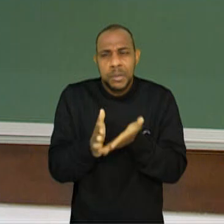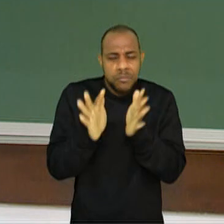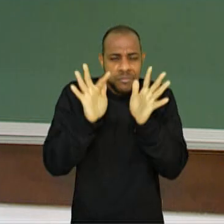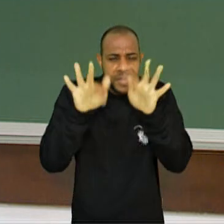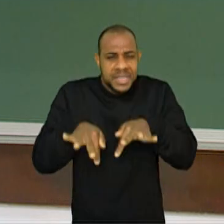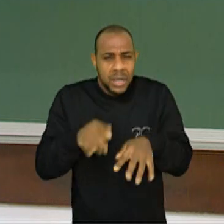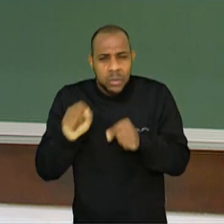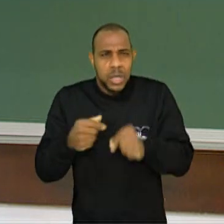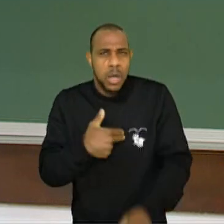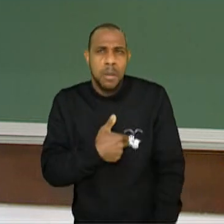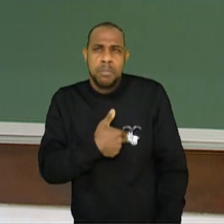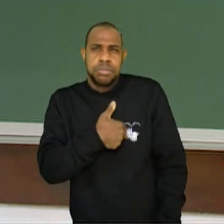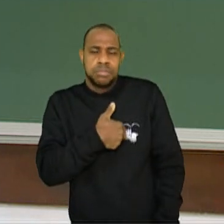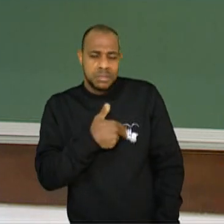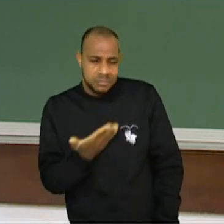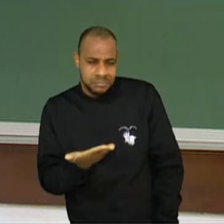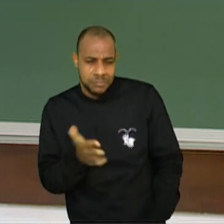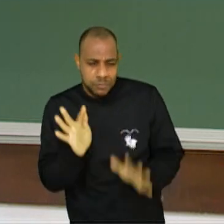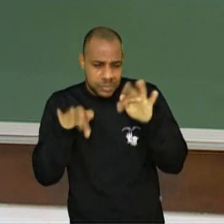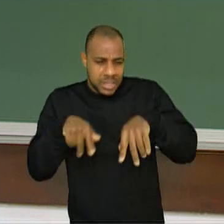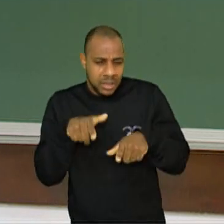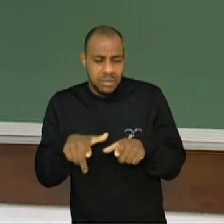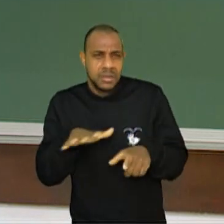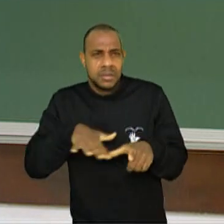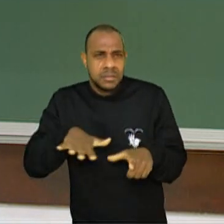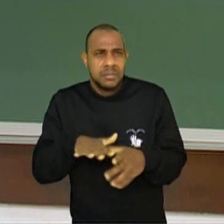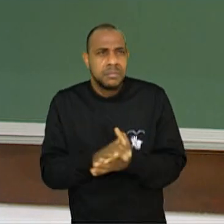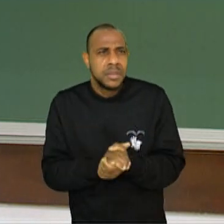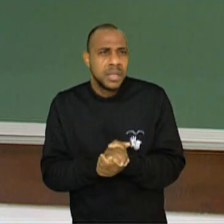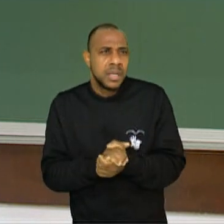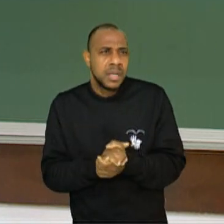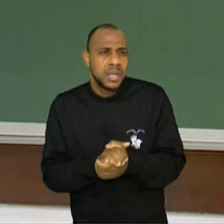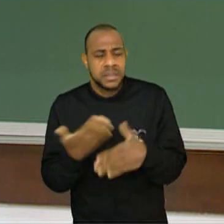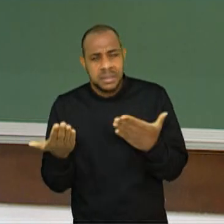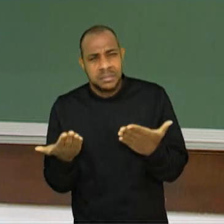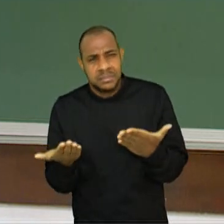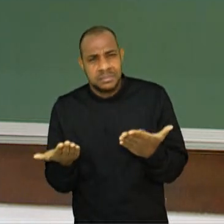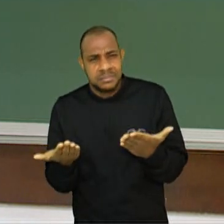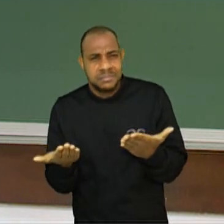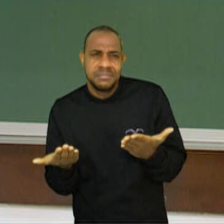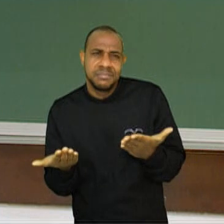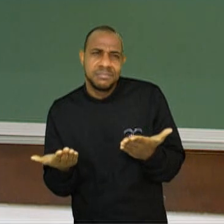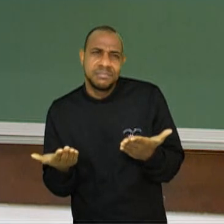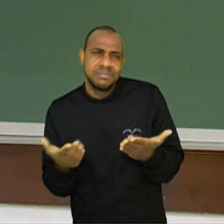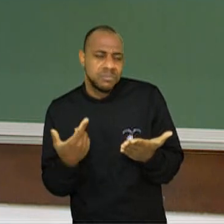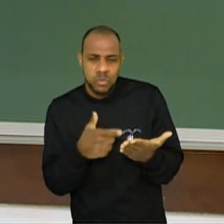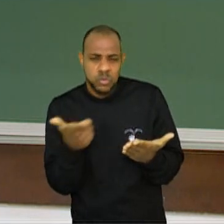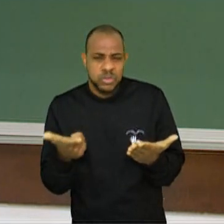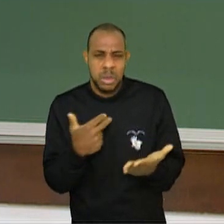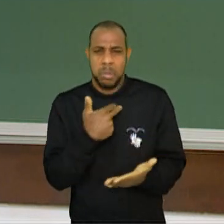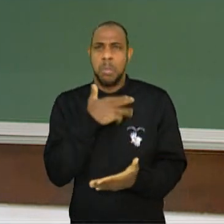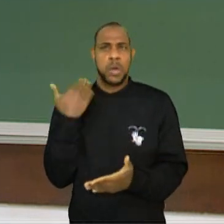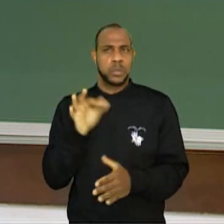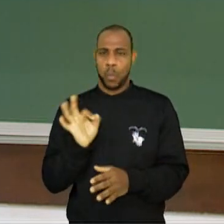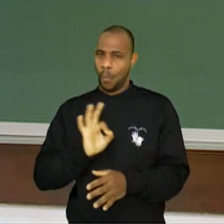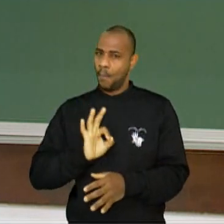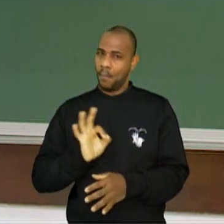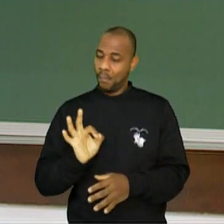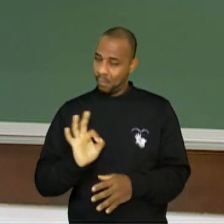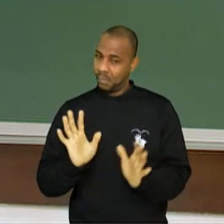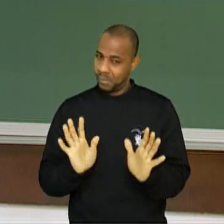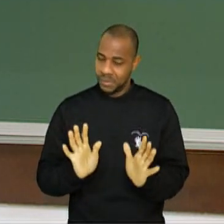governo do Getúlio Vargas, né? Aqui o Getúlio Vargas ainda não havia falecido, lembra, né? O Getúlio